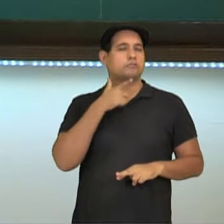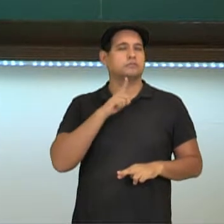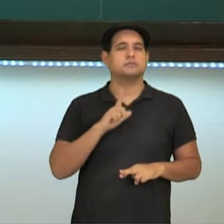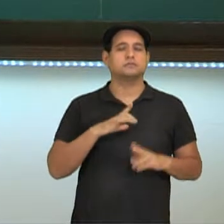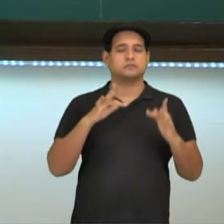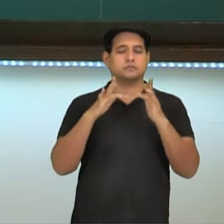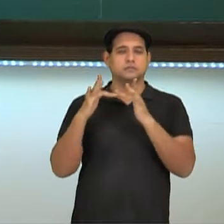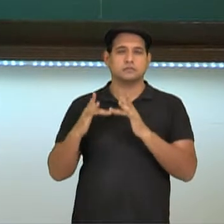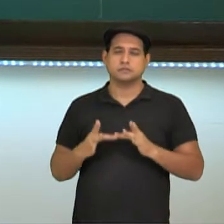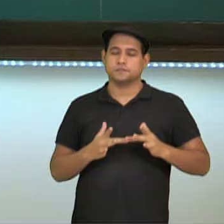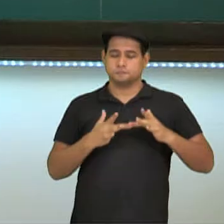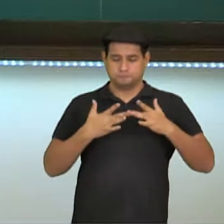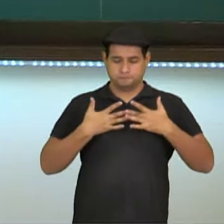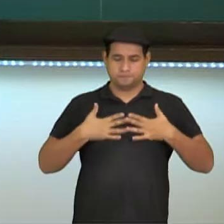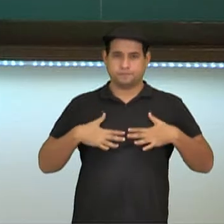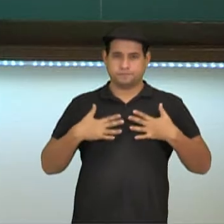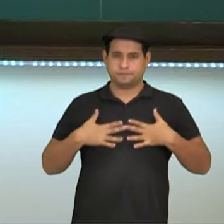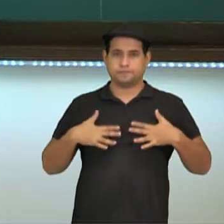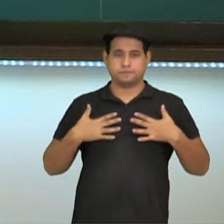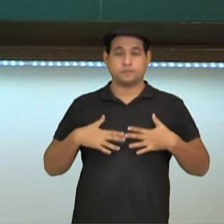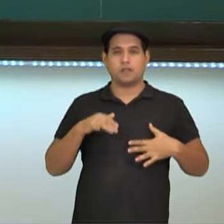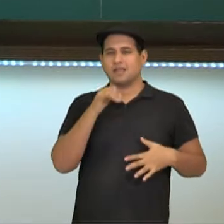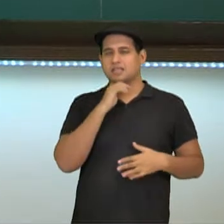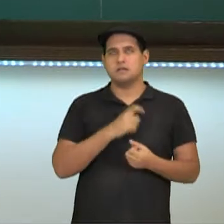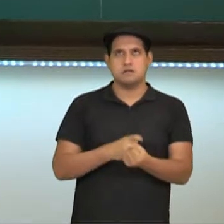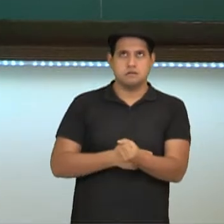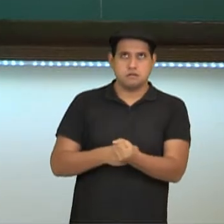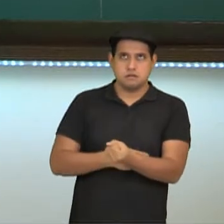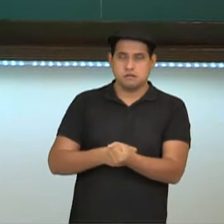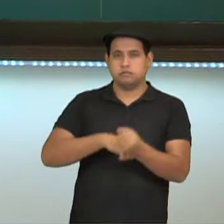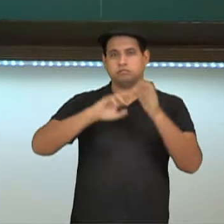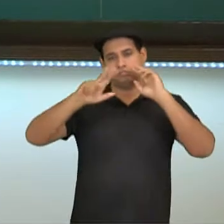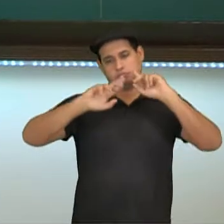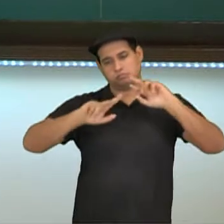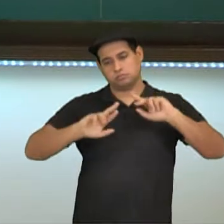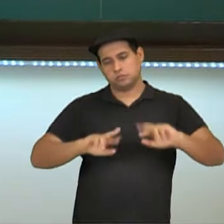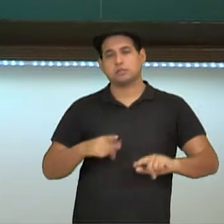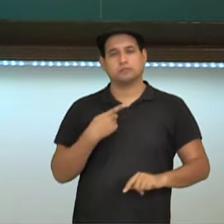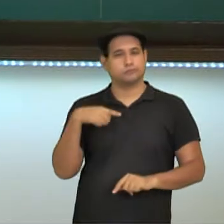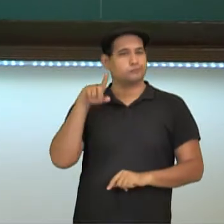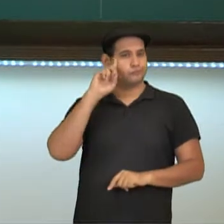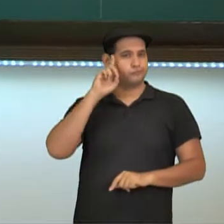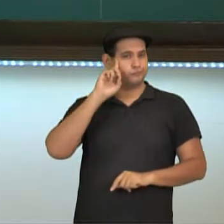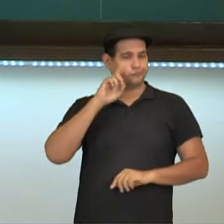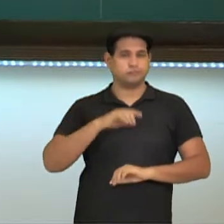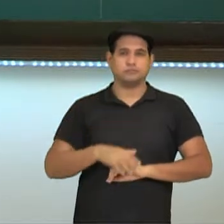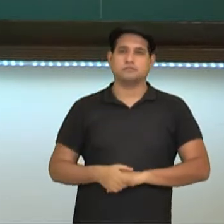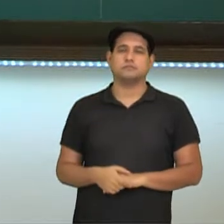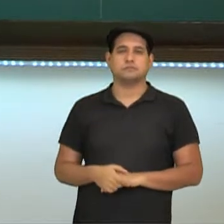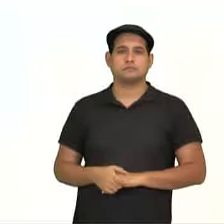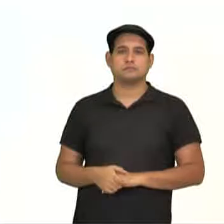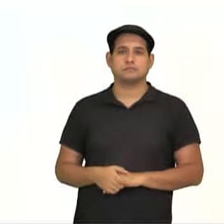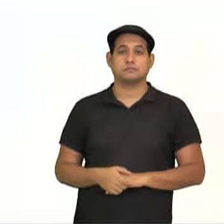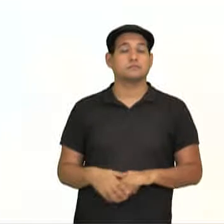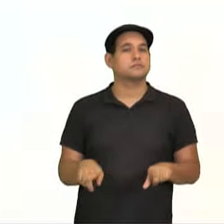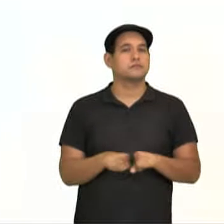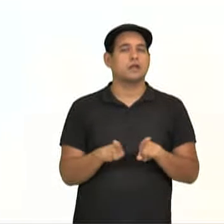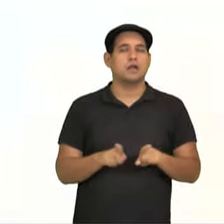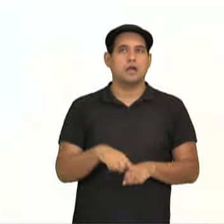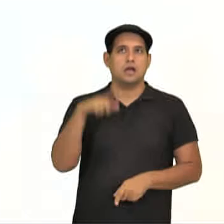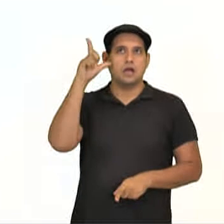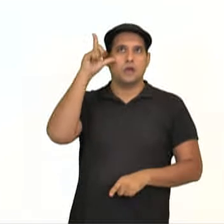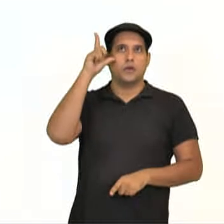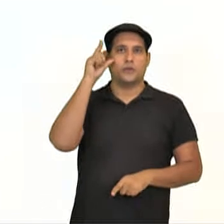de uma forma mais tranquila com o estresse e com diversas situações do nosso dia a dia. Além do alívio